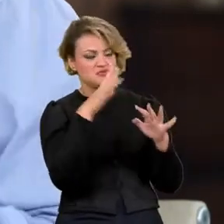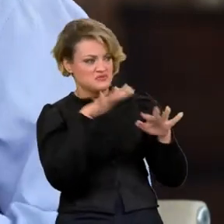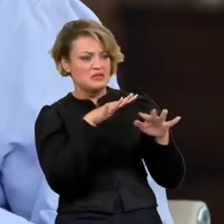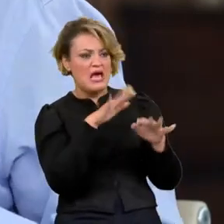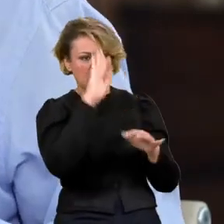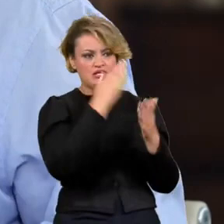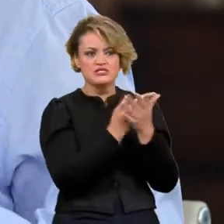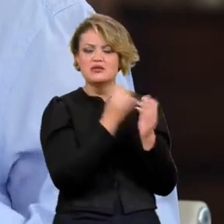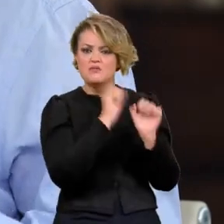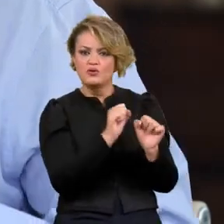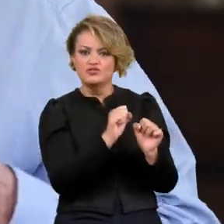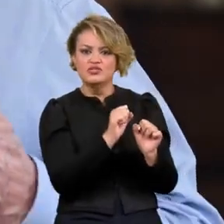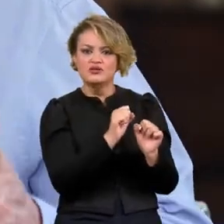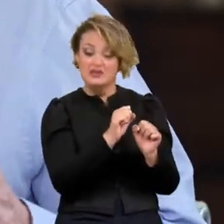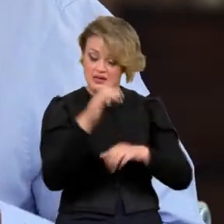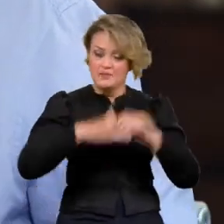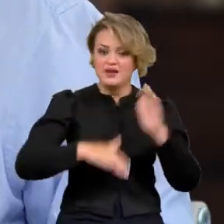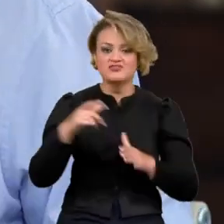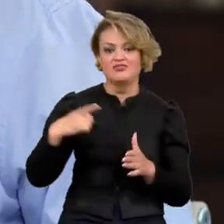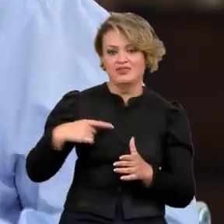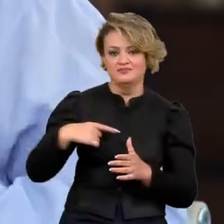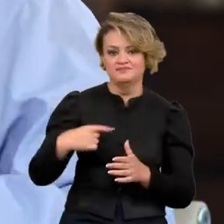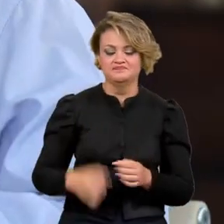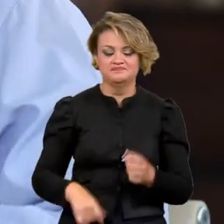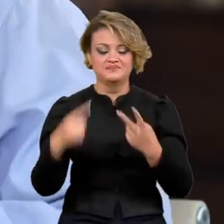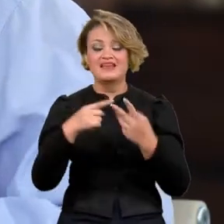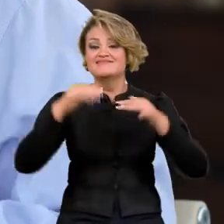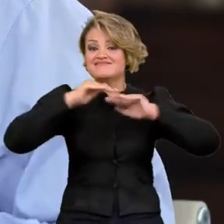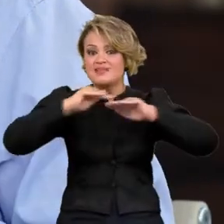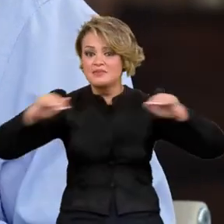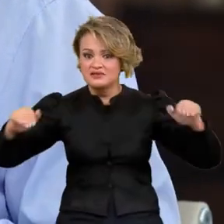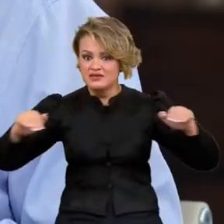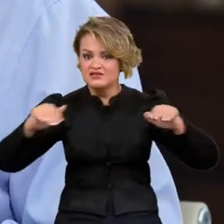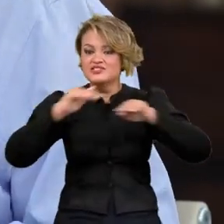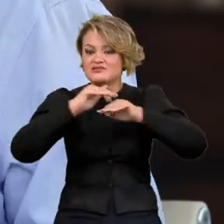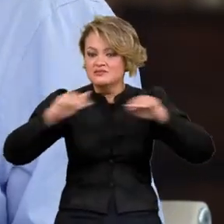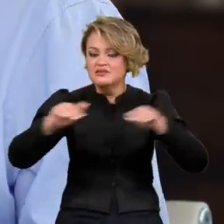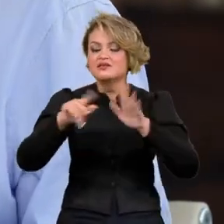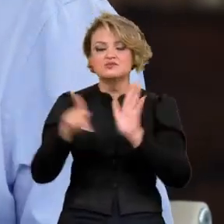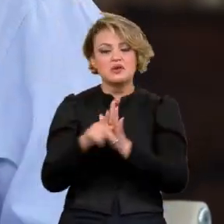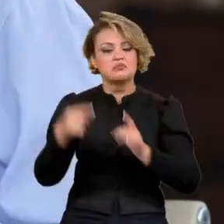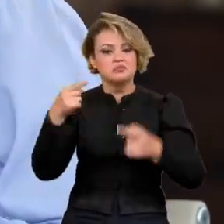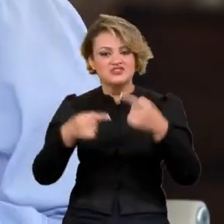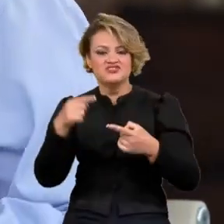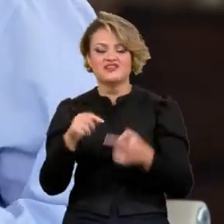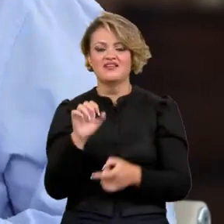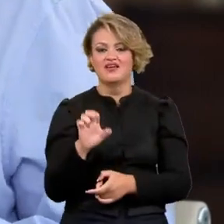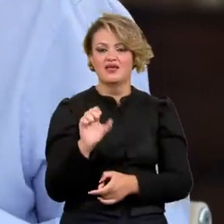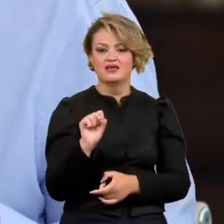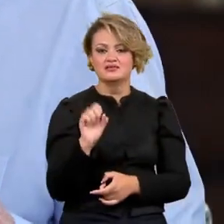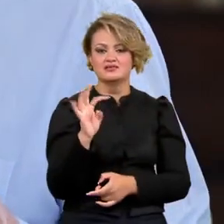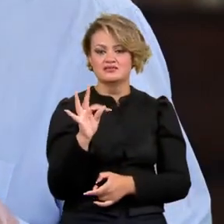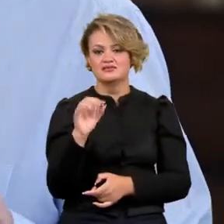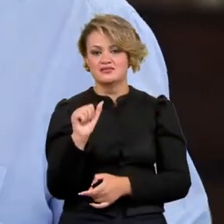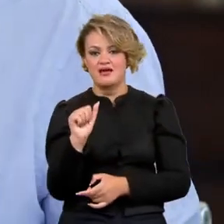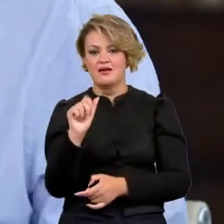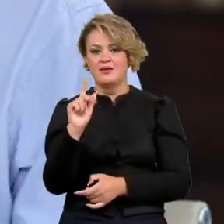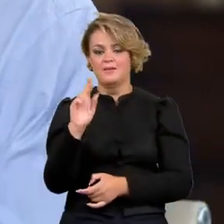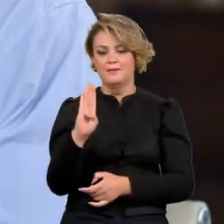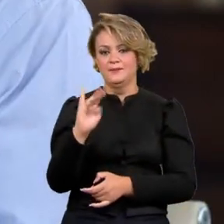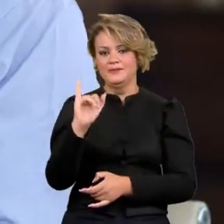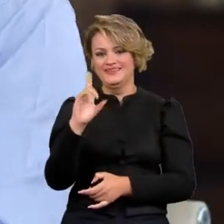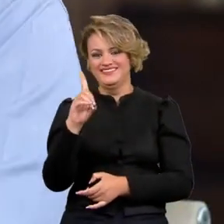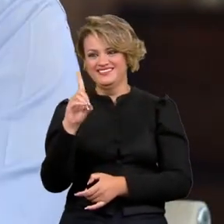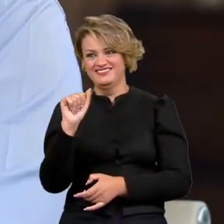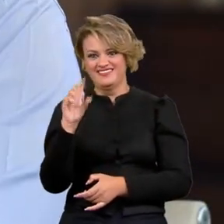a estabilidade a estabilidade política estabilidade social porque esse estabilidade a gente não consegue governar